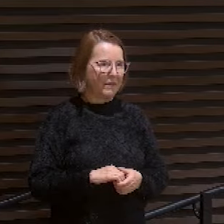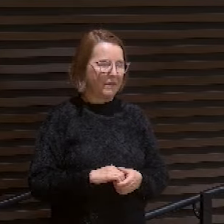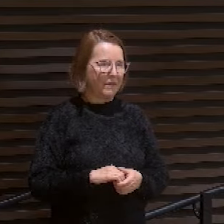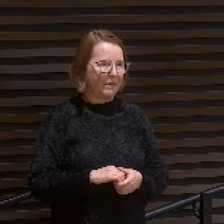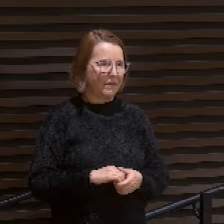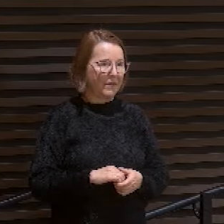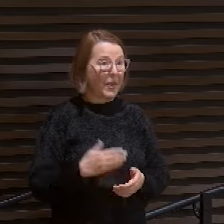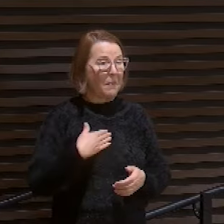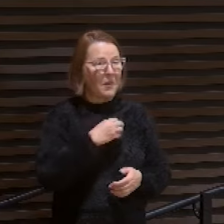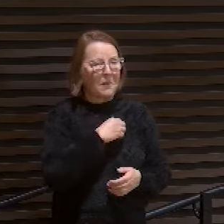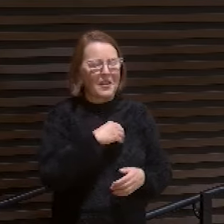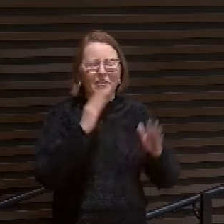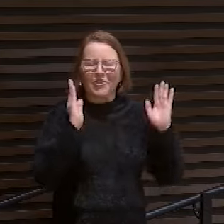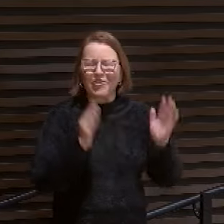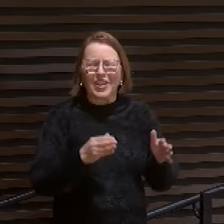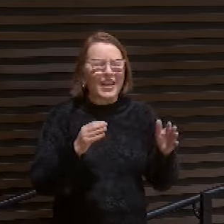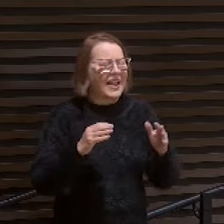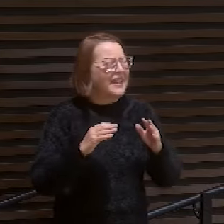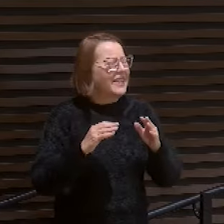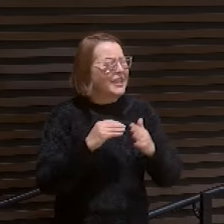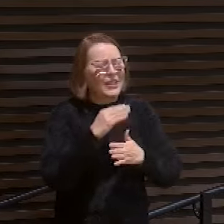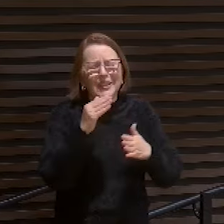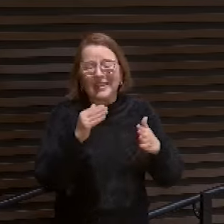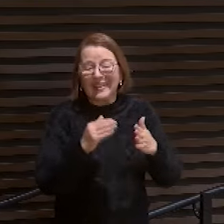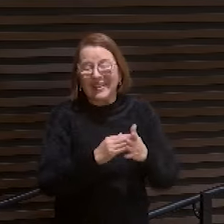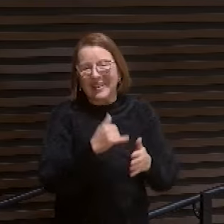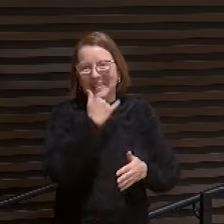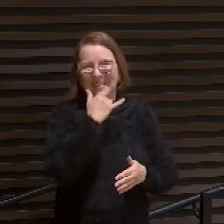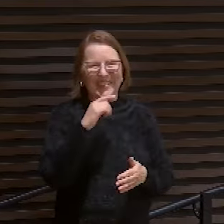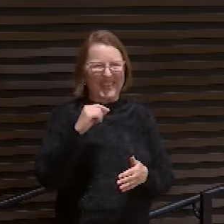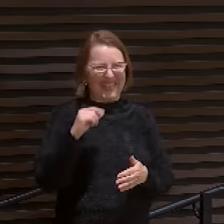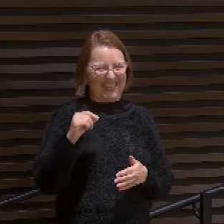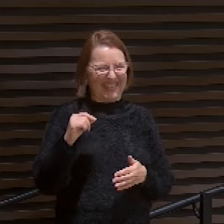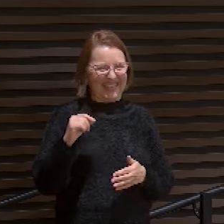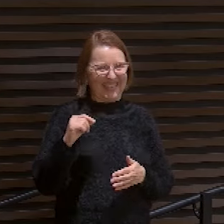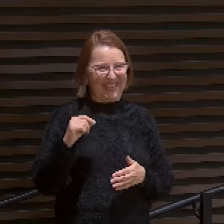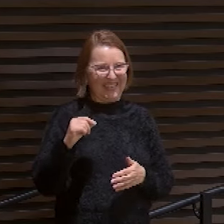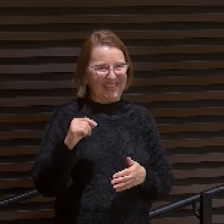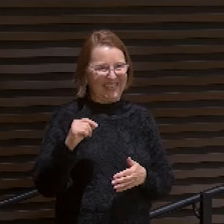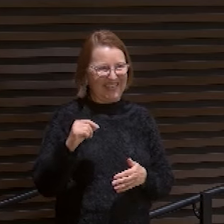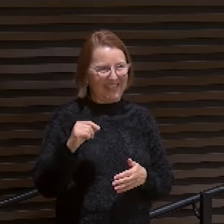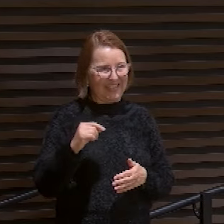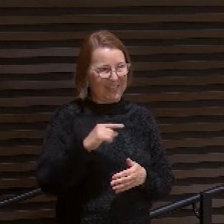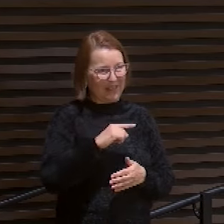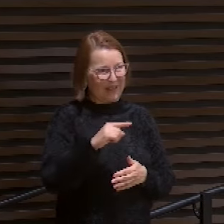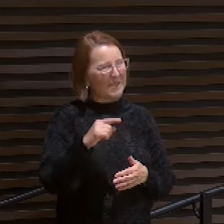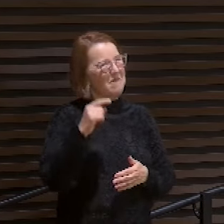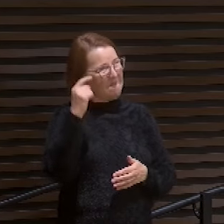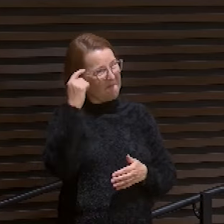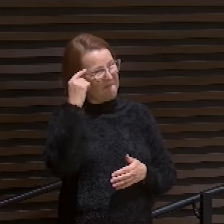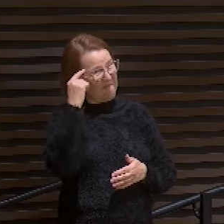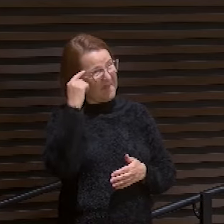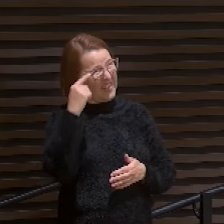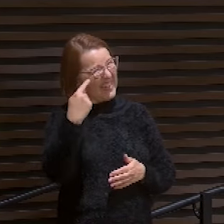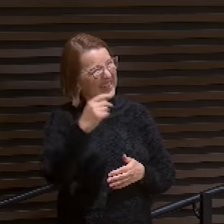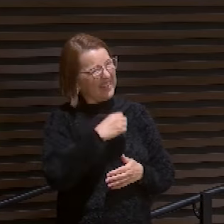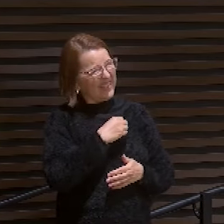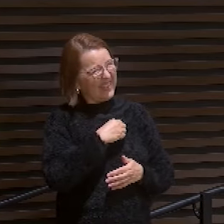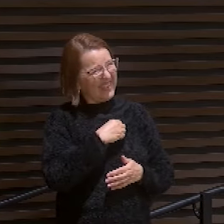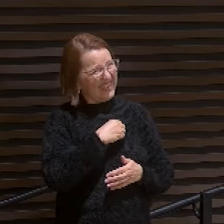Meus pecados já foram todos perdoados. Que tal você pensar nos seus? Foram ou